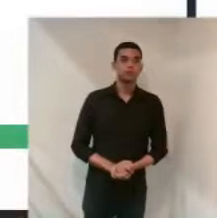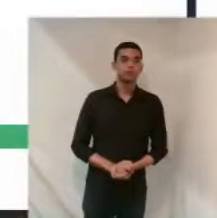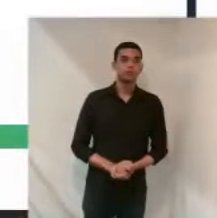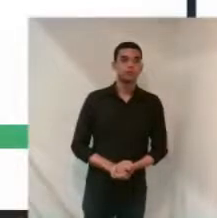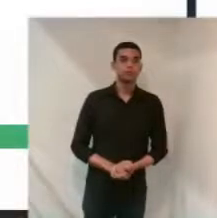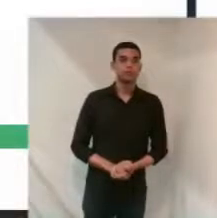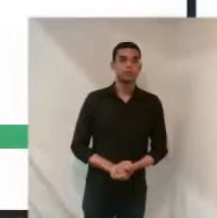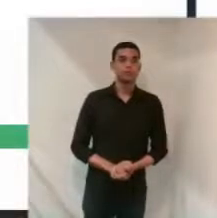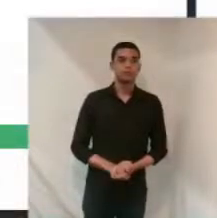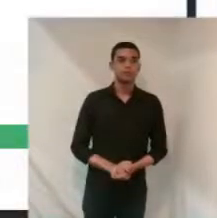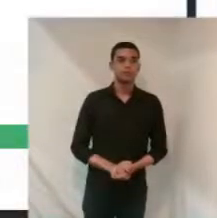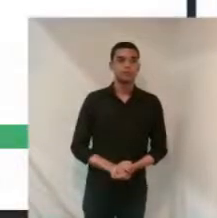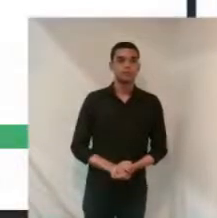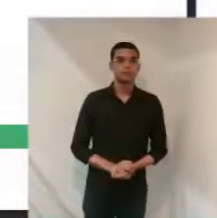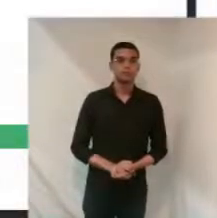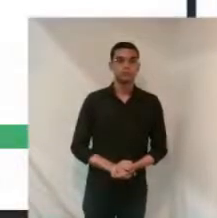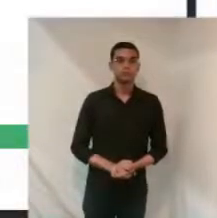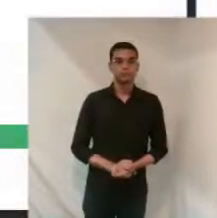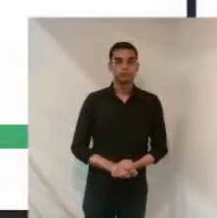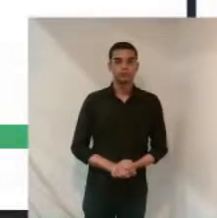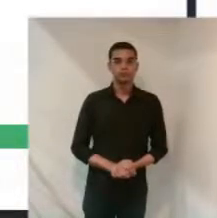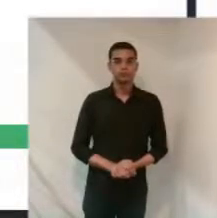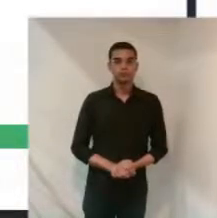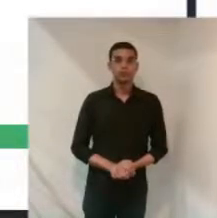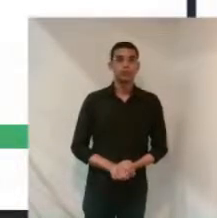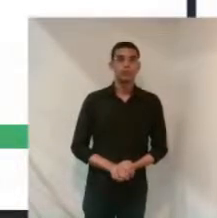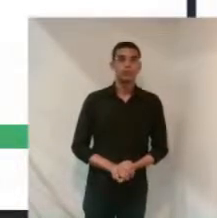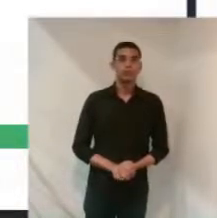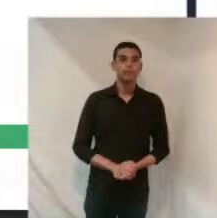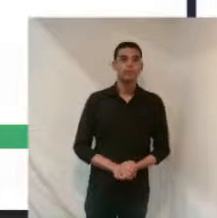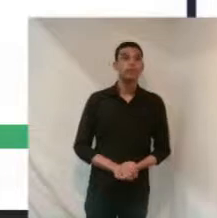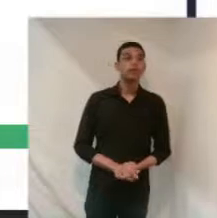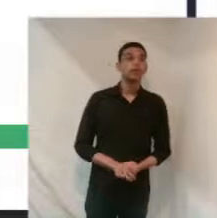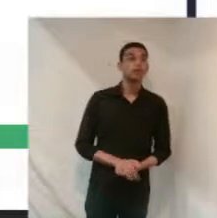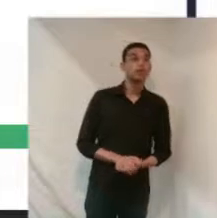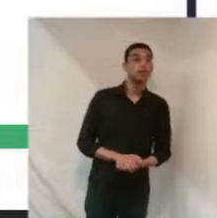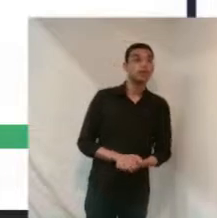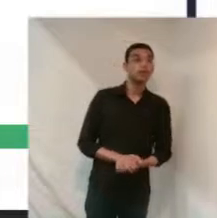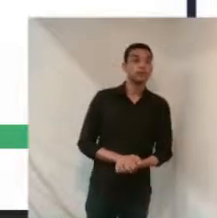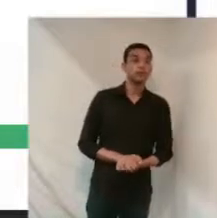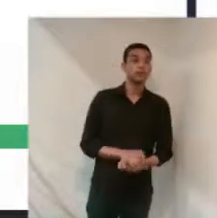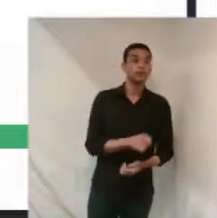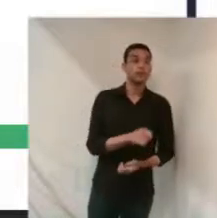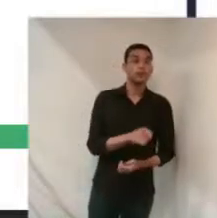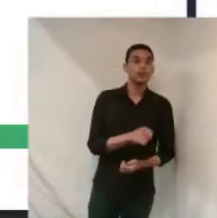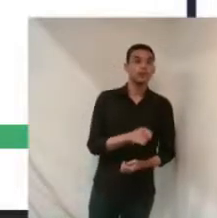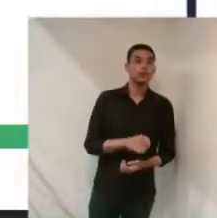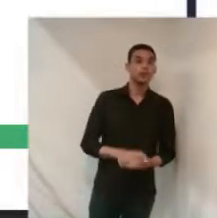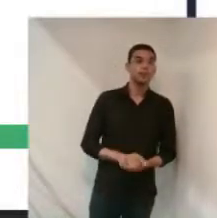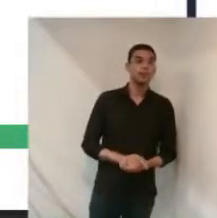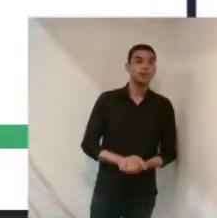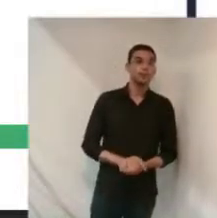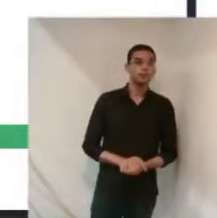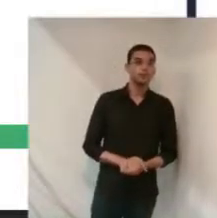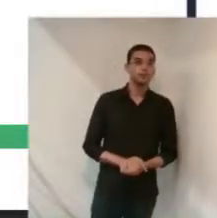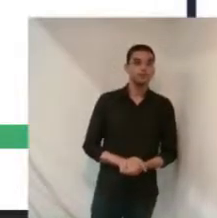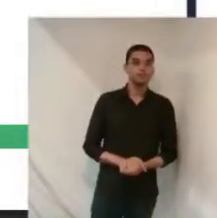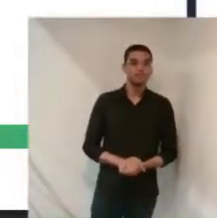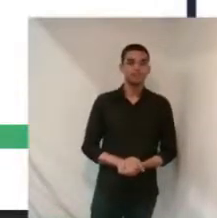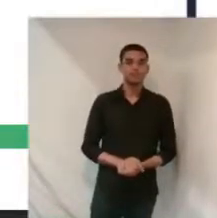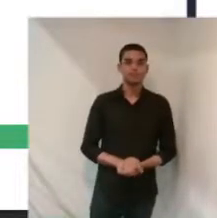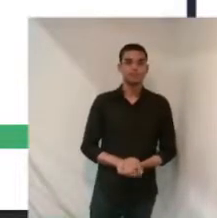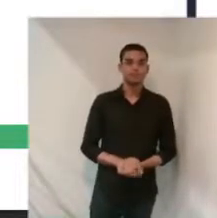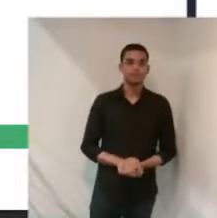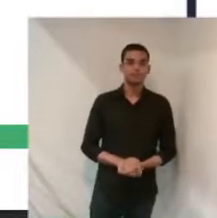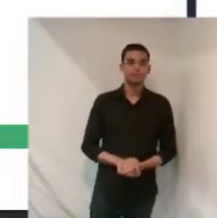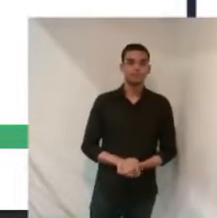Aqui, pessoal, é um slide que a gente traz as diferentes formas, os diferentes instrumentos para você implementar a logística reversa. Então, a gente tem a forma